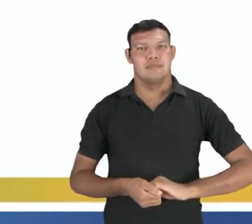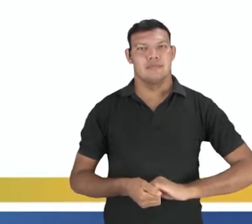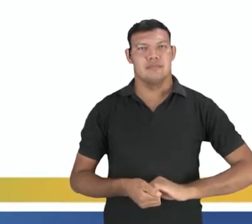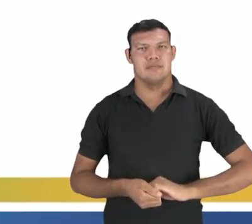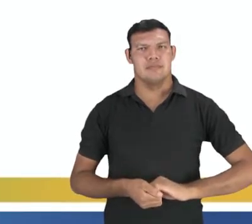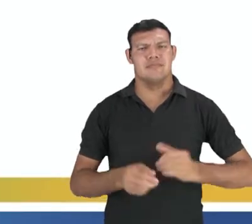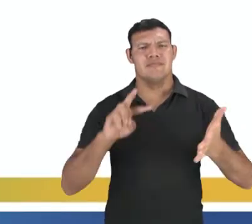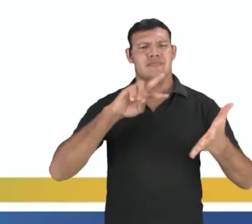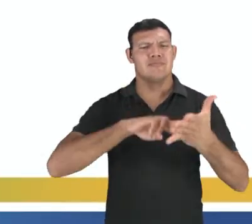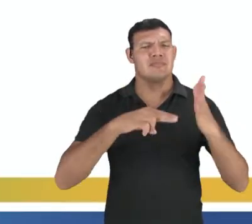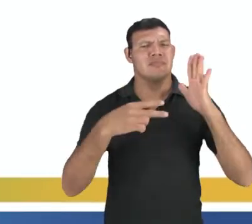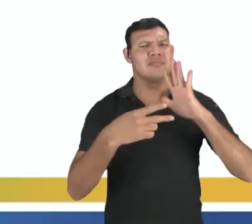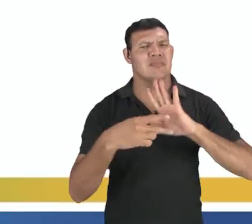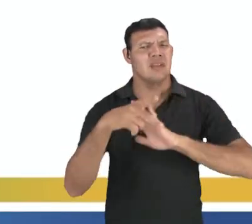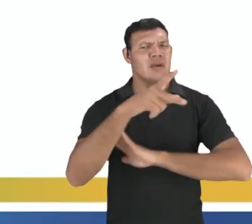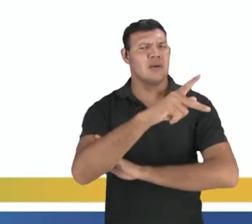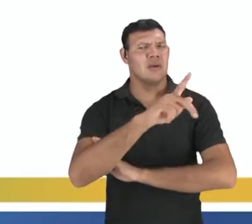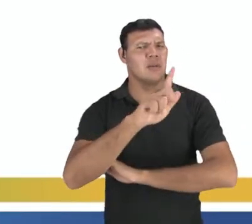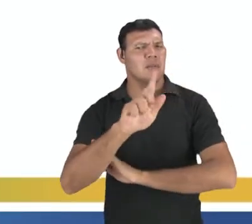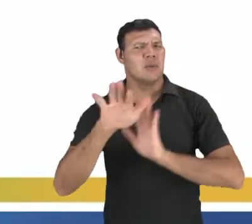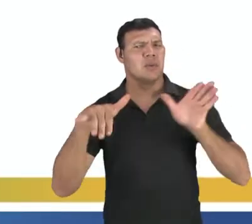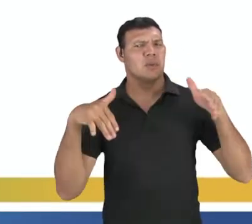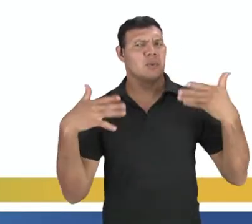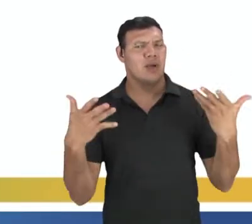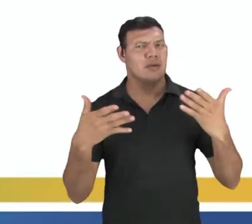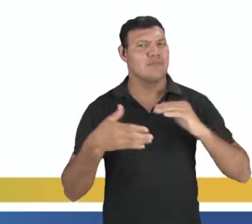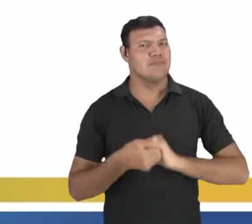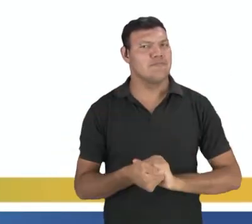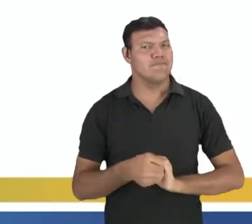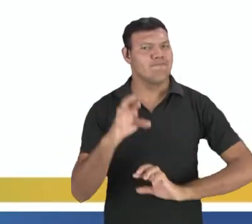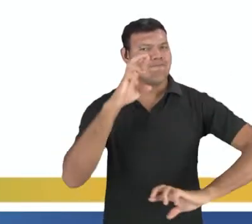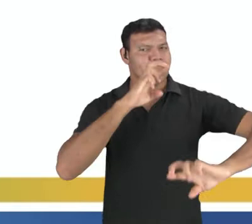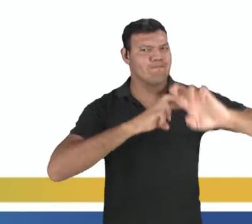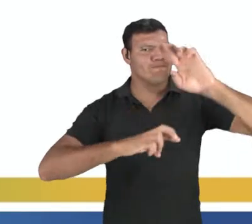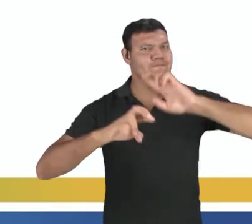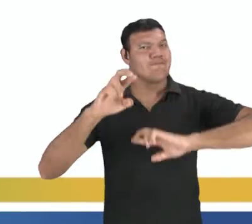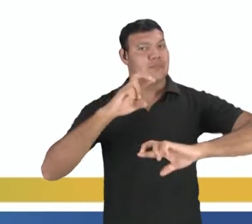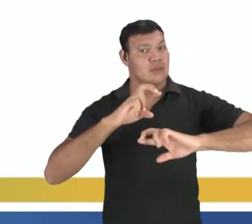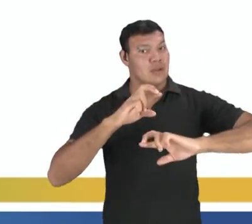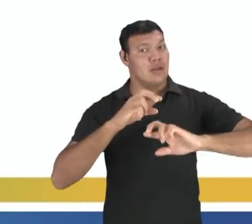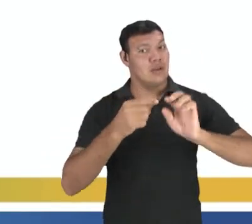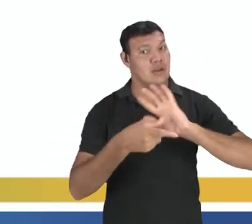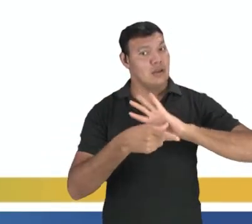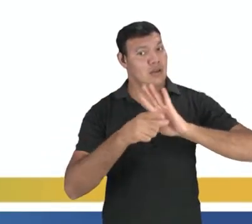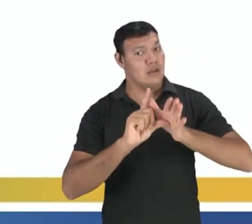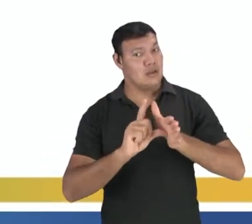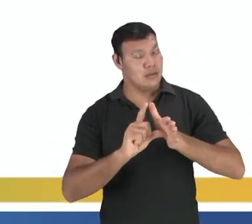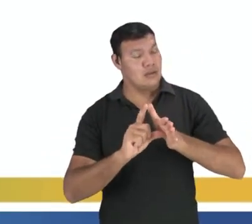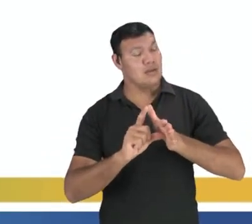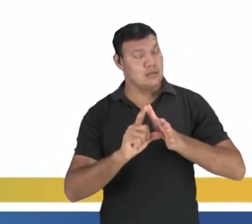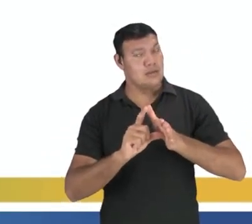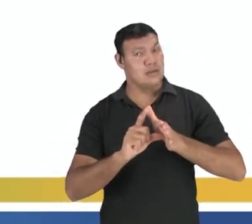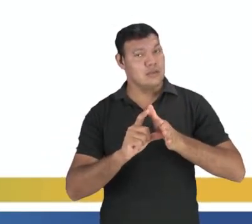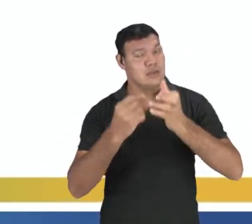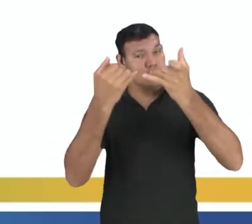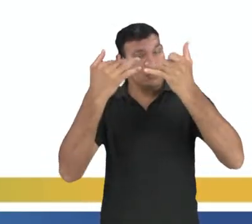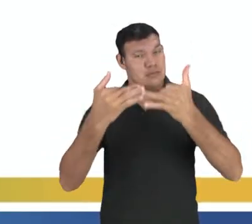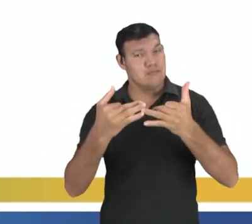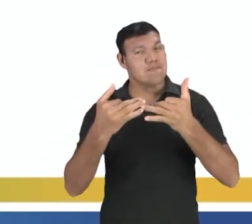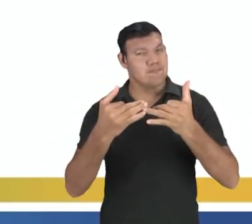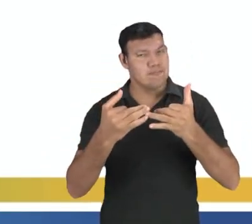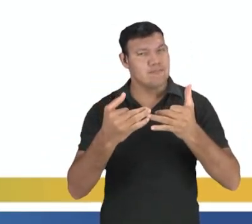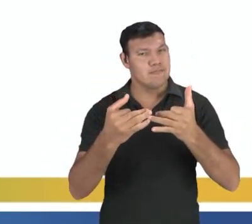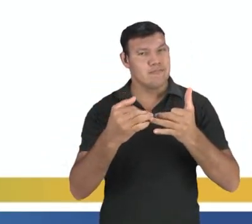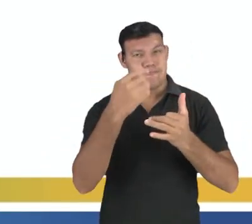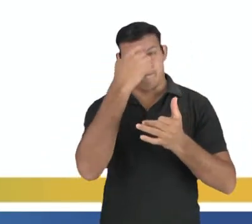O que é progressão geométrica? Então observe aí, pessoal. Falando antes de continuar, observe bem esse desenho,